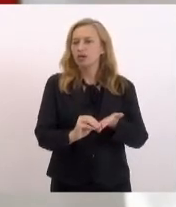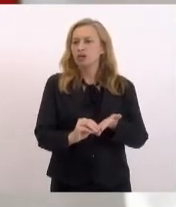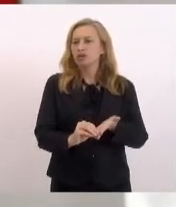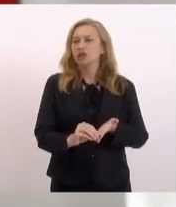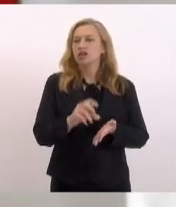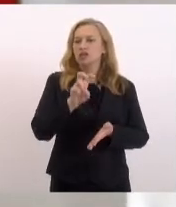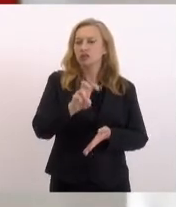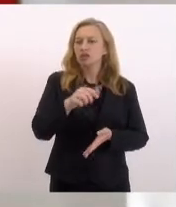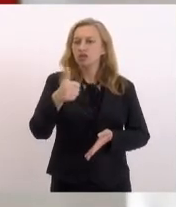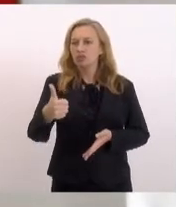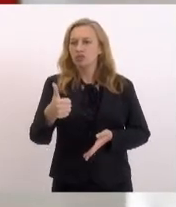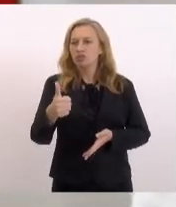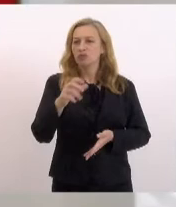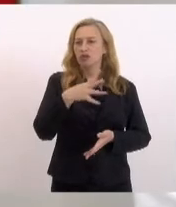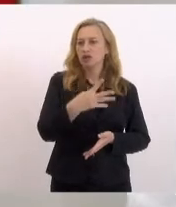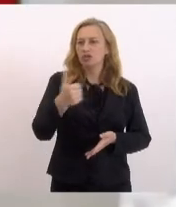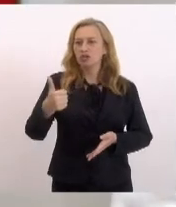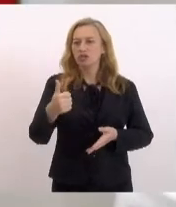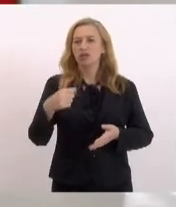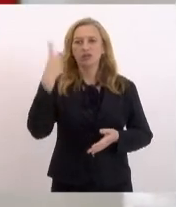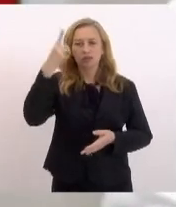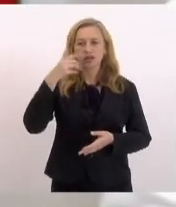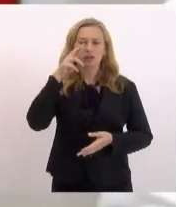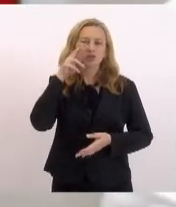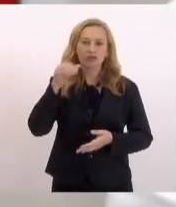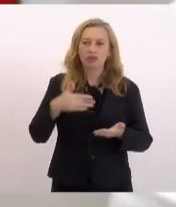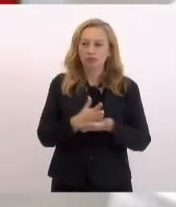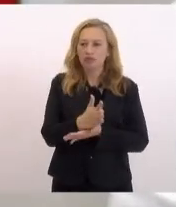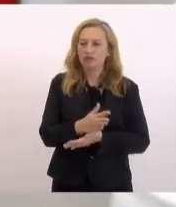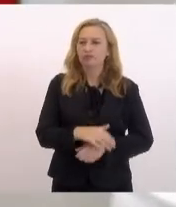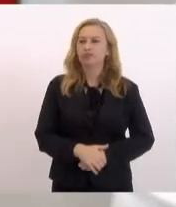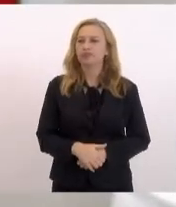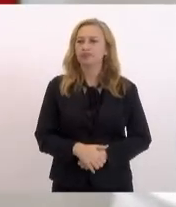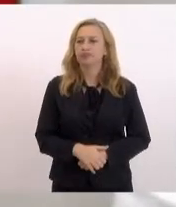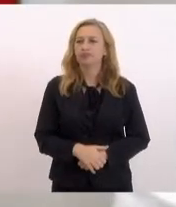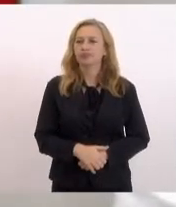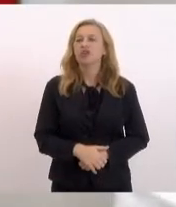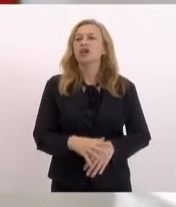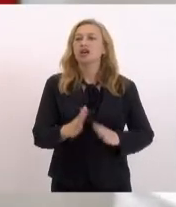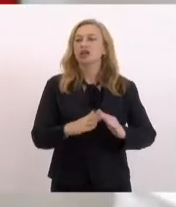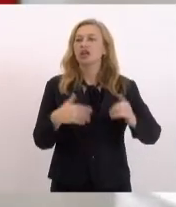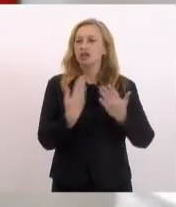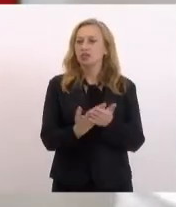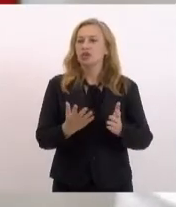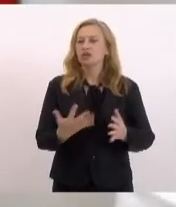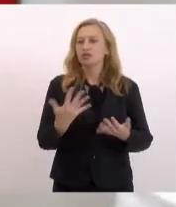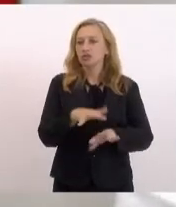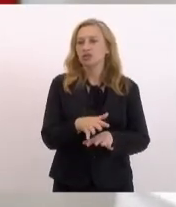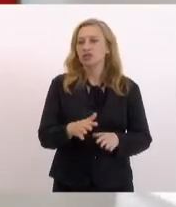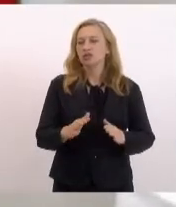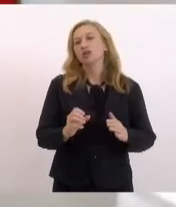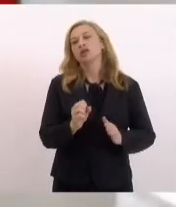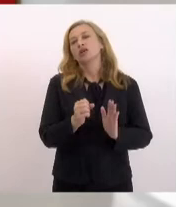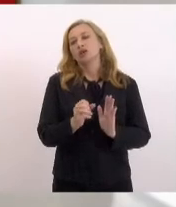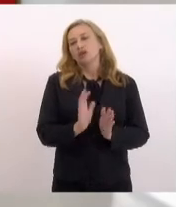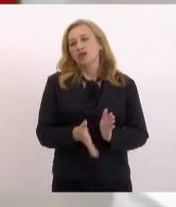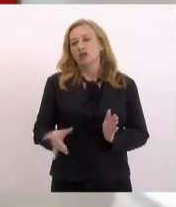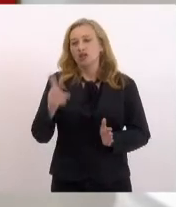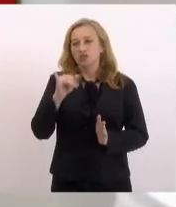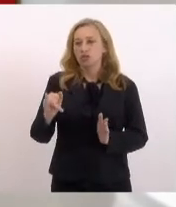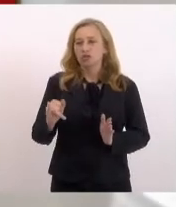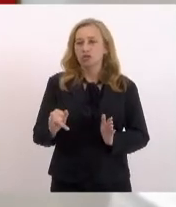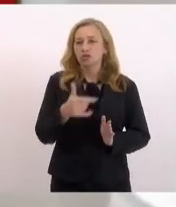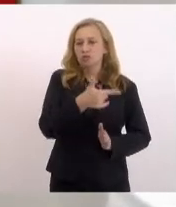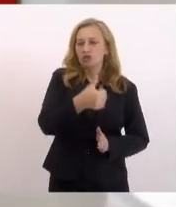5146 de 21, deputado Rosenberg, se eu que aprova a discussão, aprovado. Requerimento de inclusão na ordem do dia do projeto de lei 627 de 2019,